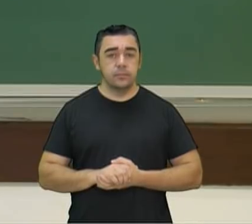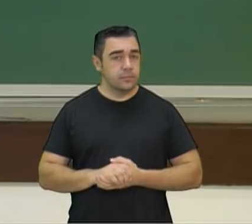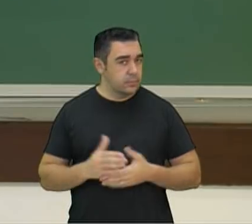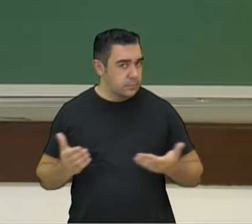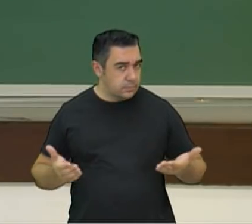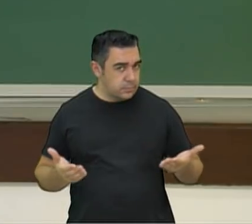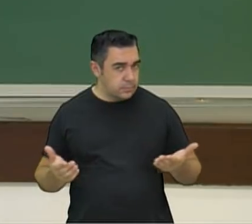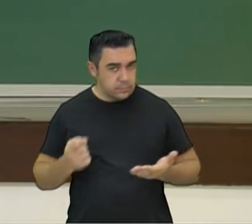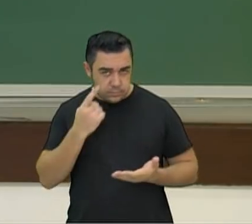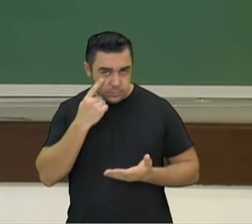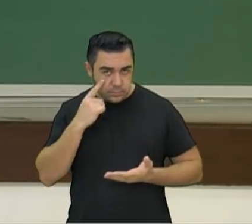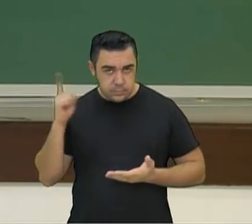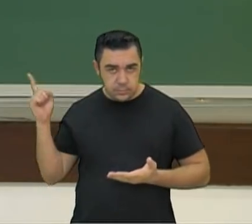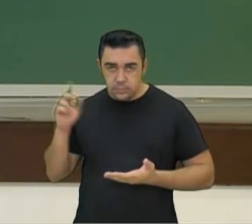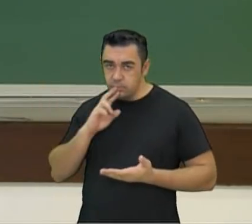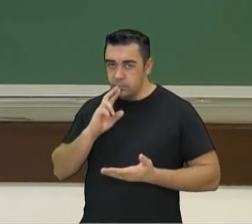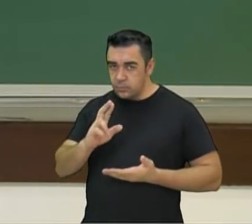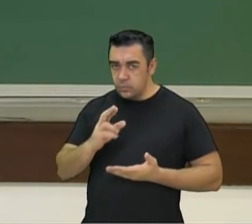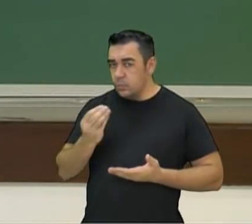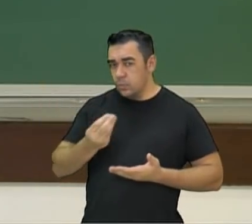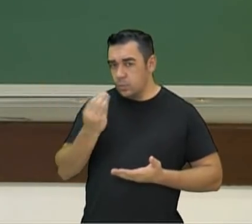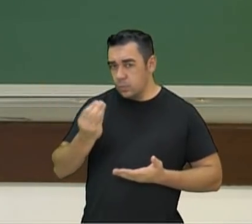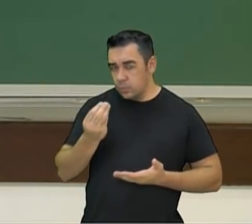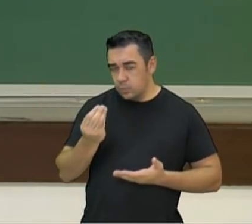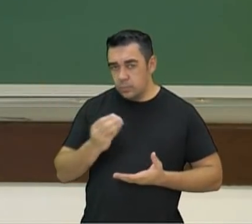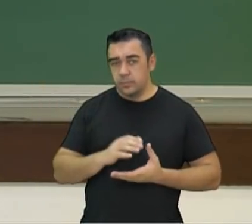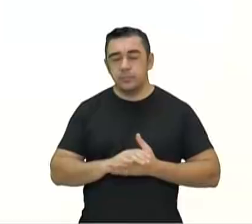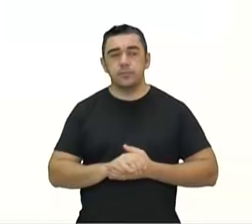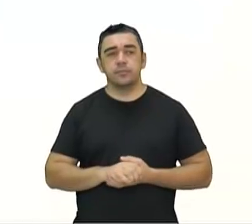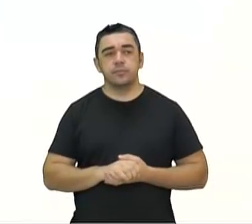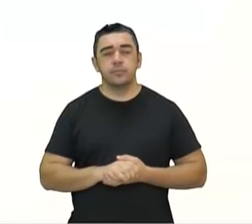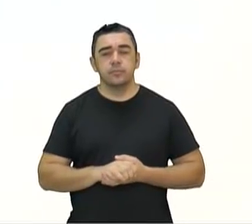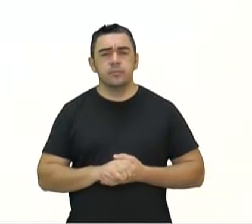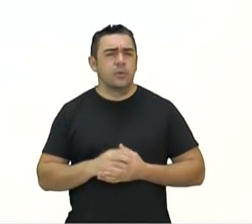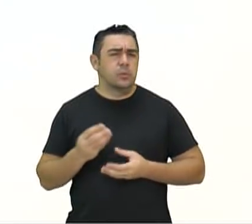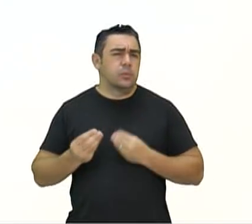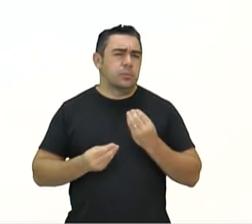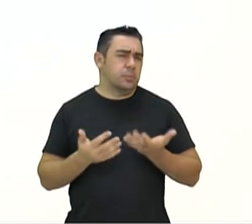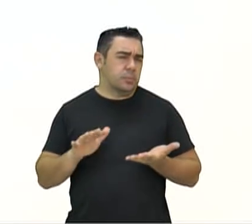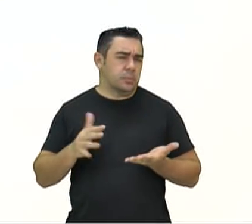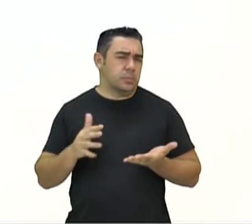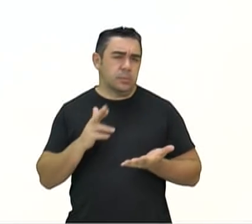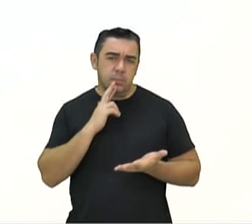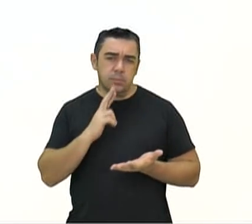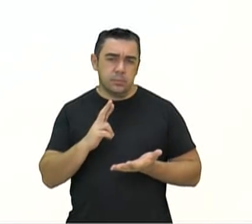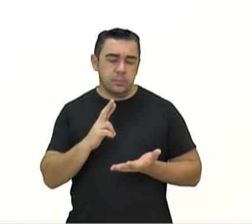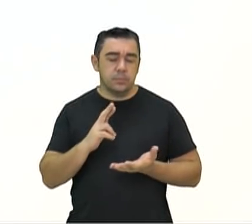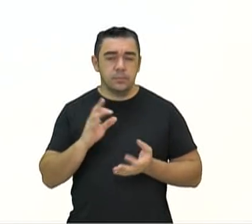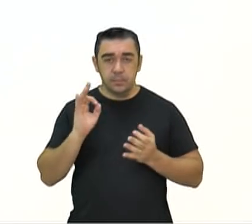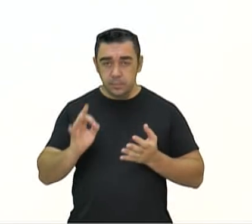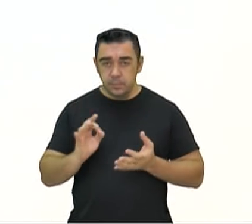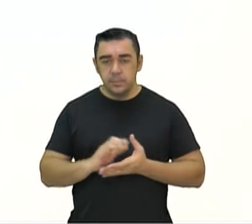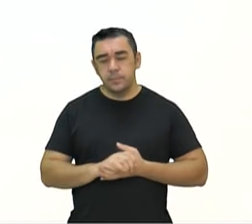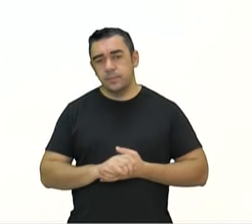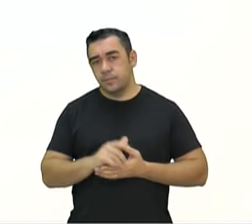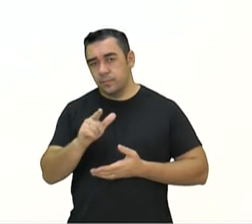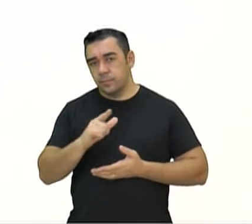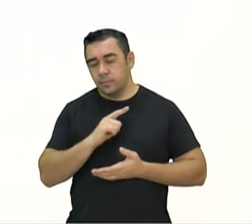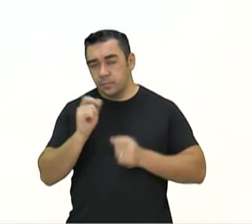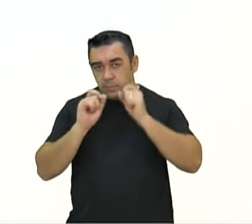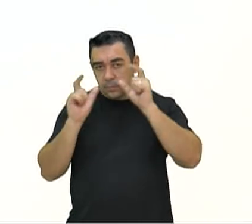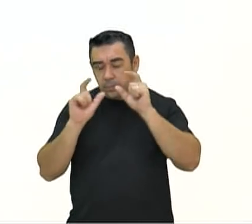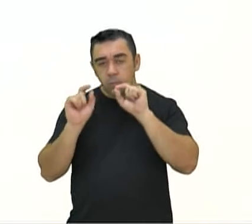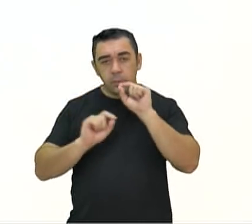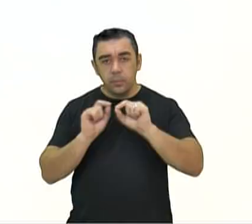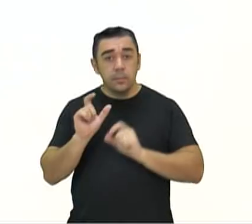Então, galera, vamos verificar lá como que ficaria a resposta, né? Como que ficaria mais ou menos, né? A resposta adequada. Então, vocês têm que prestar